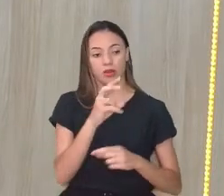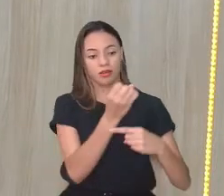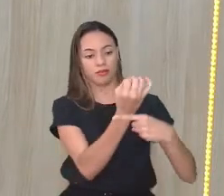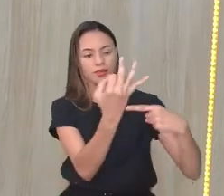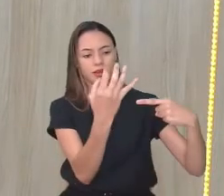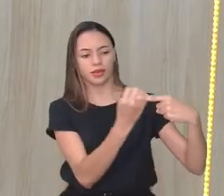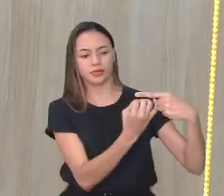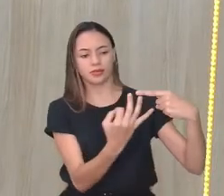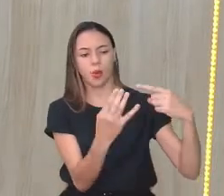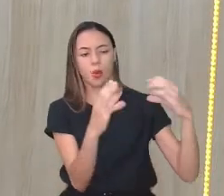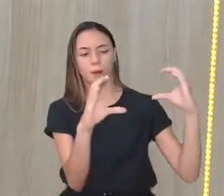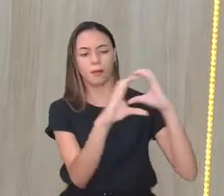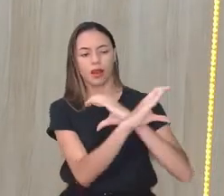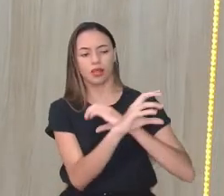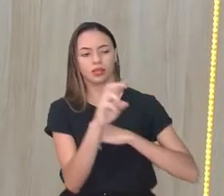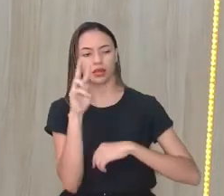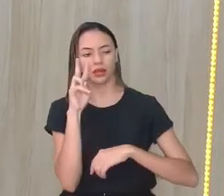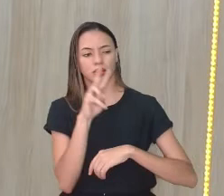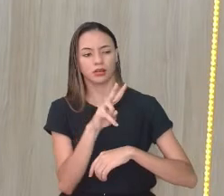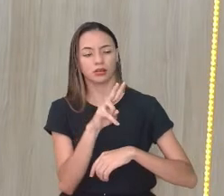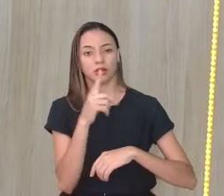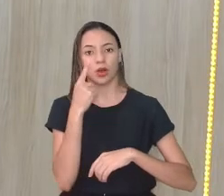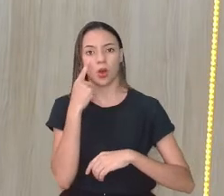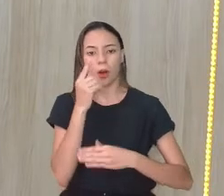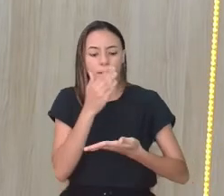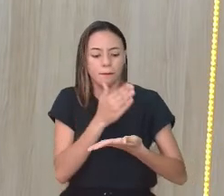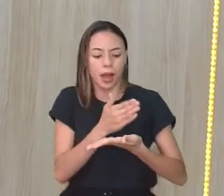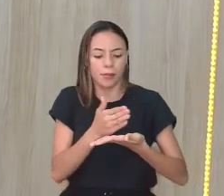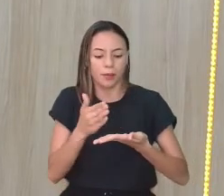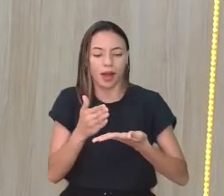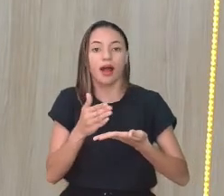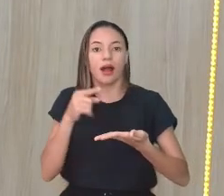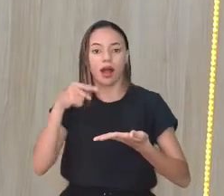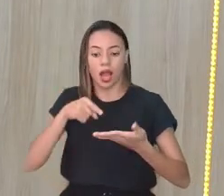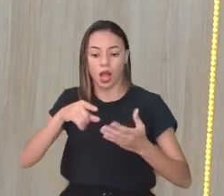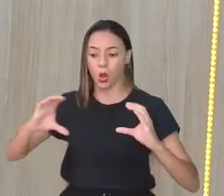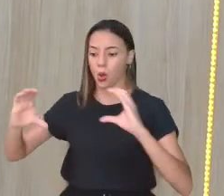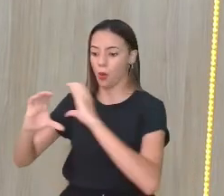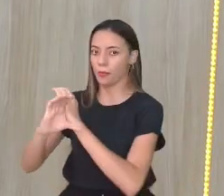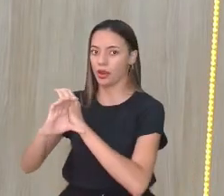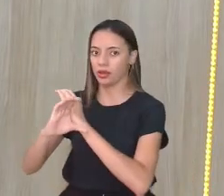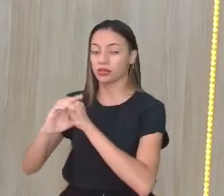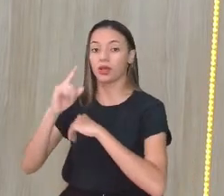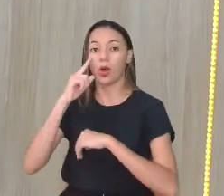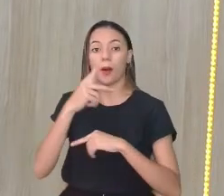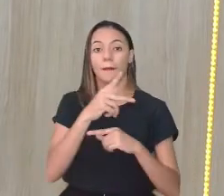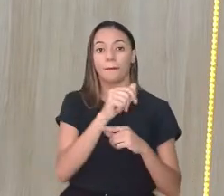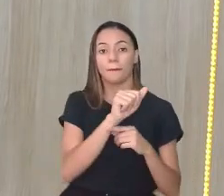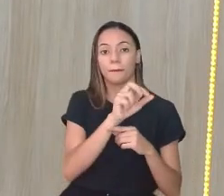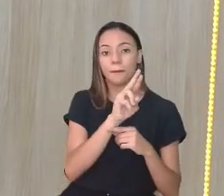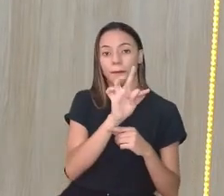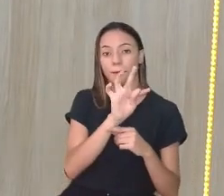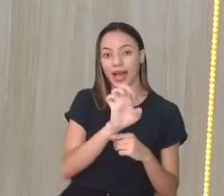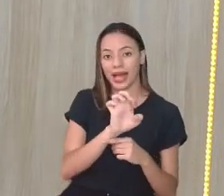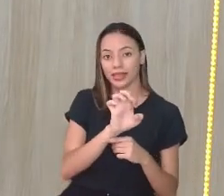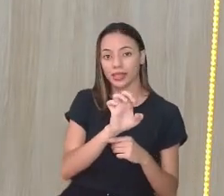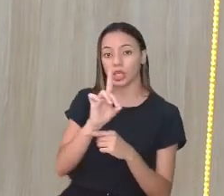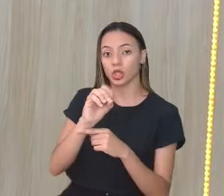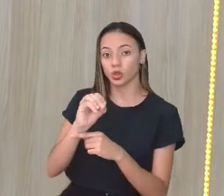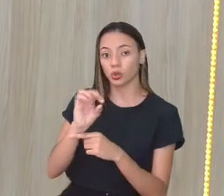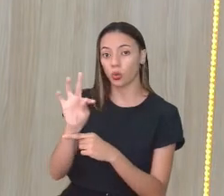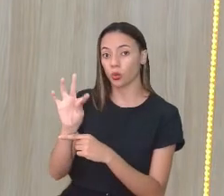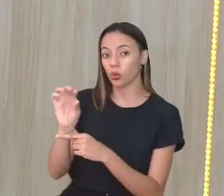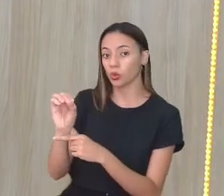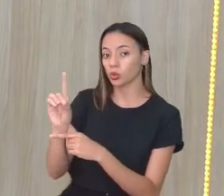todo, ou seja, a gente chama parte do todo. Nesse caso aí, essa parte do todo é porque eu